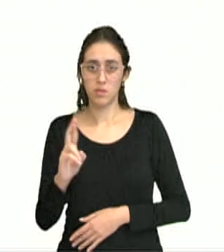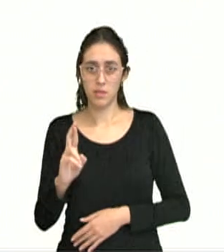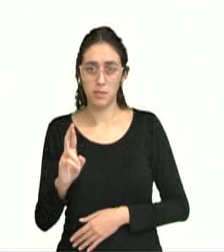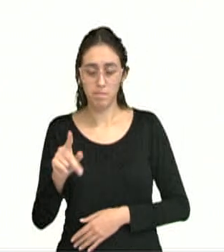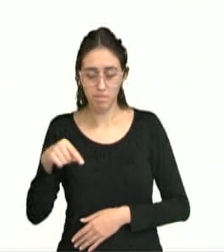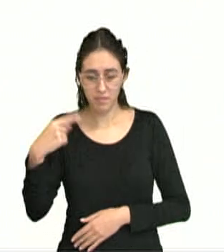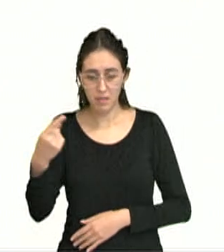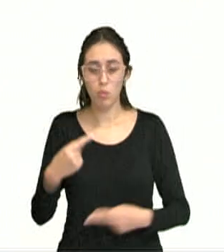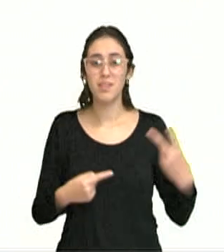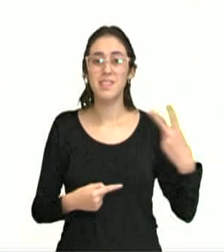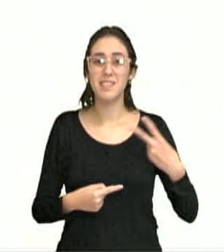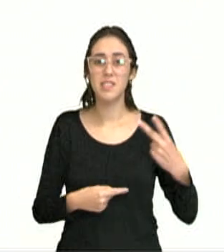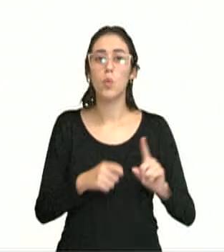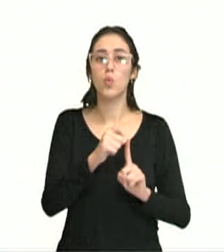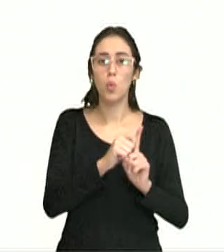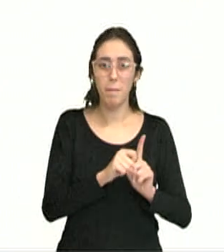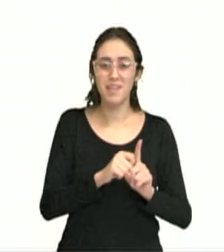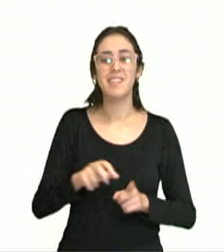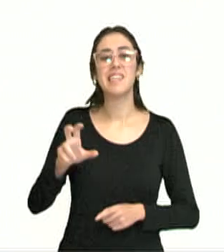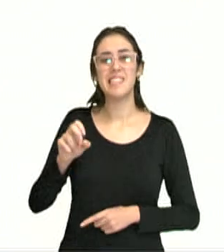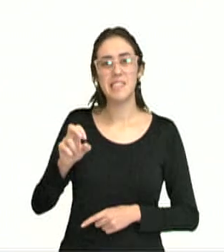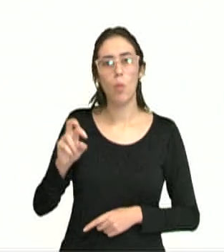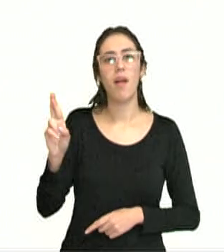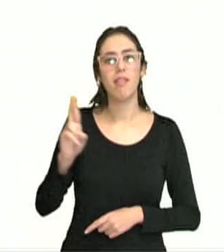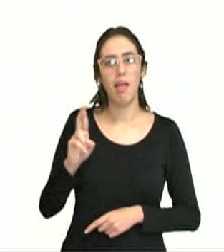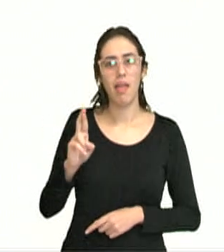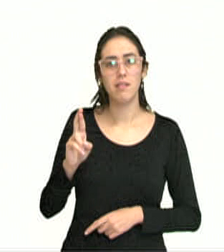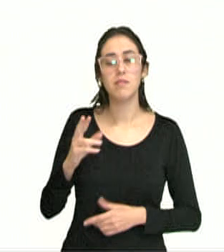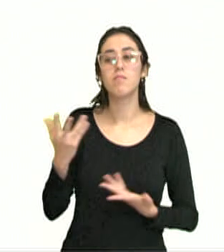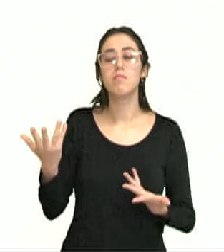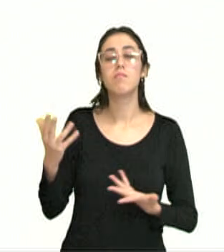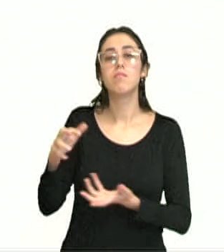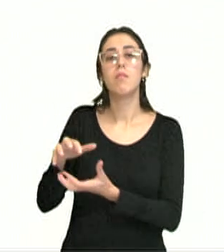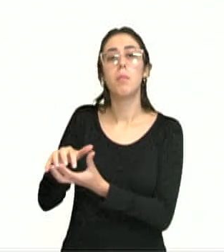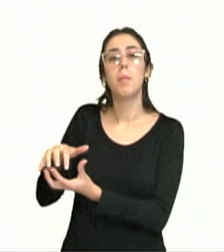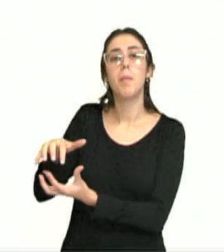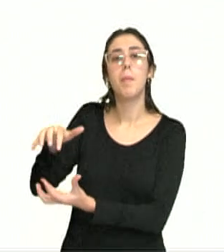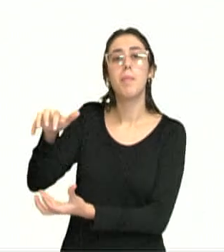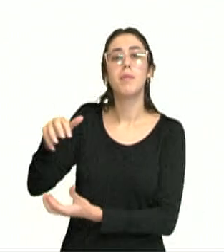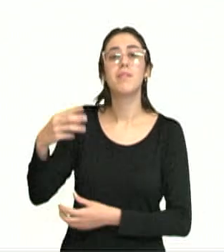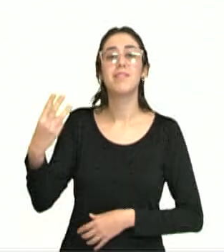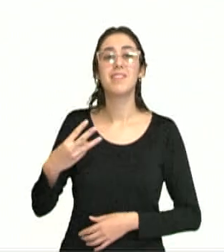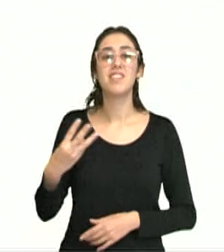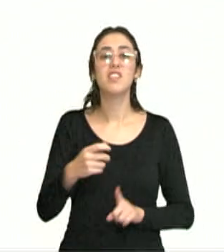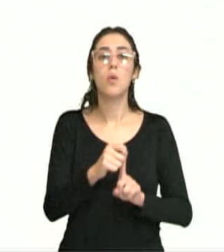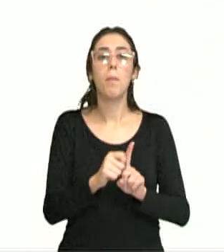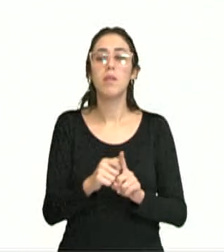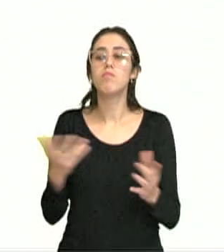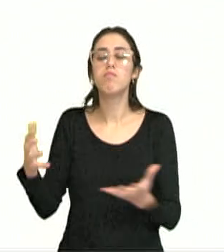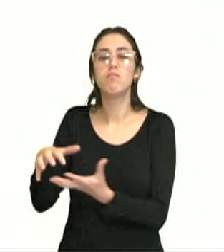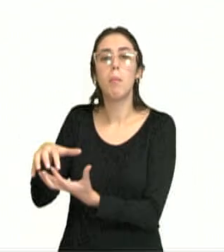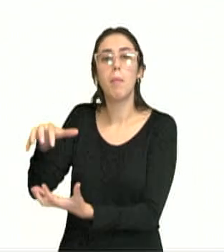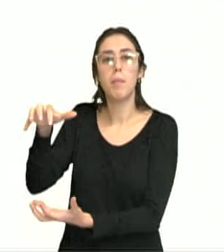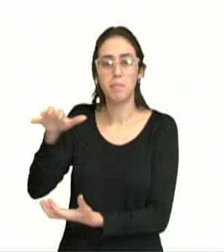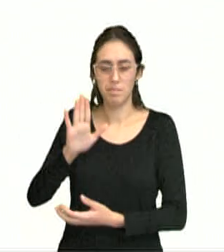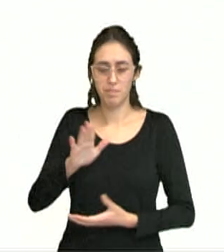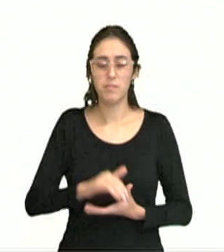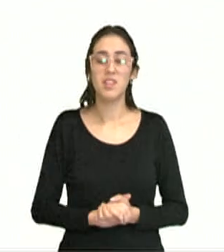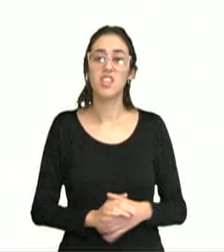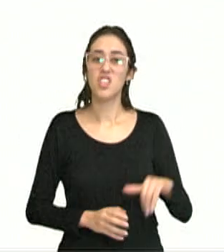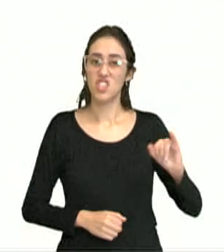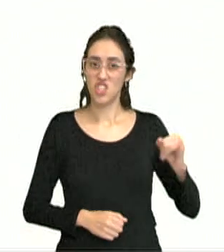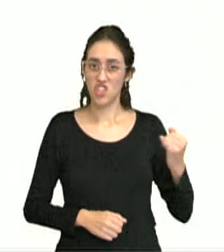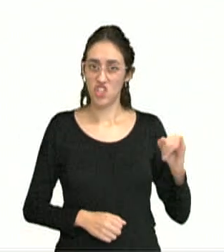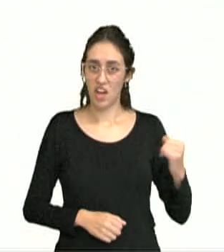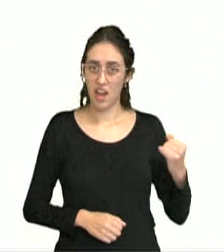mais 50. Com qual valor ela vai chegar no terceiro mês? Então vamos lá, no mês de janeiro